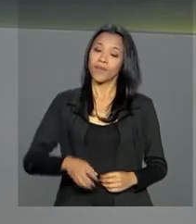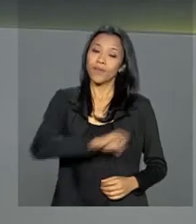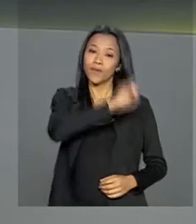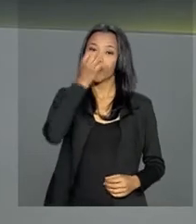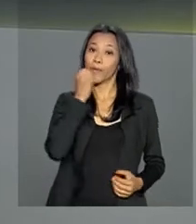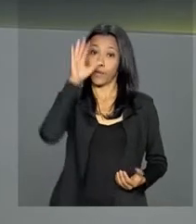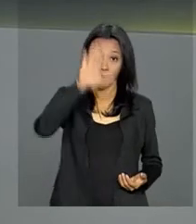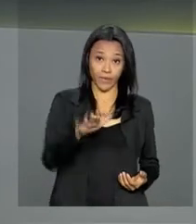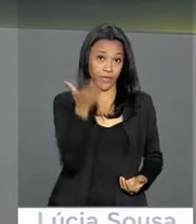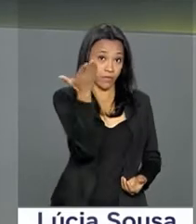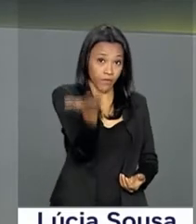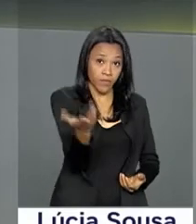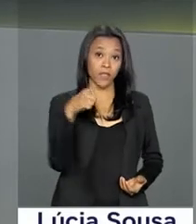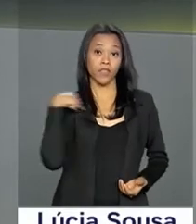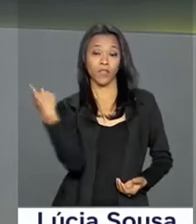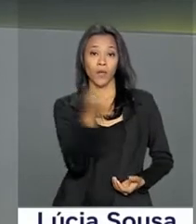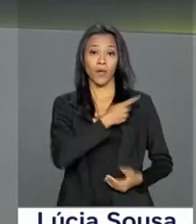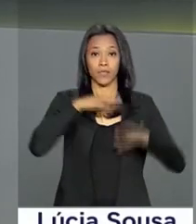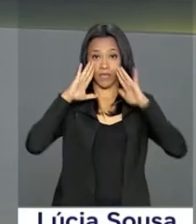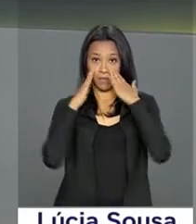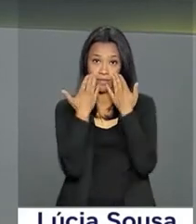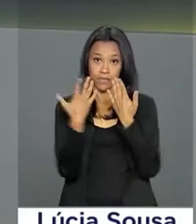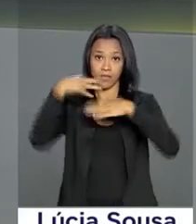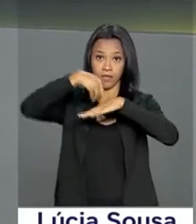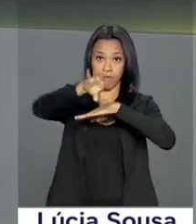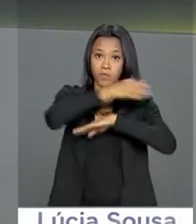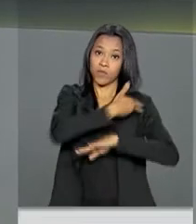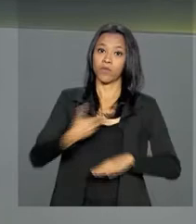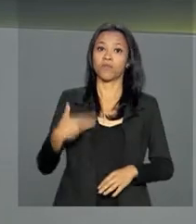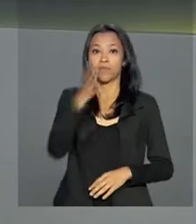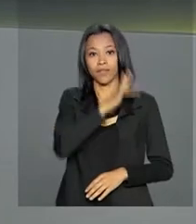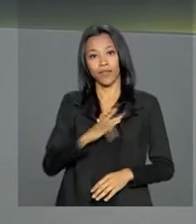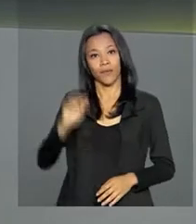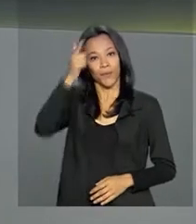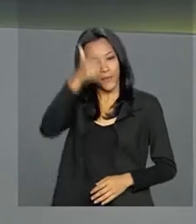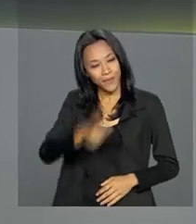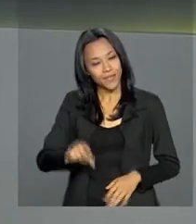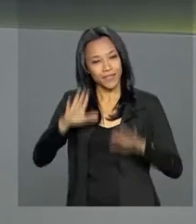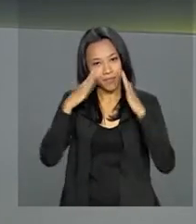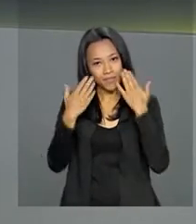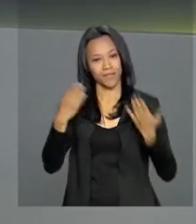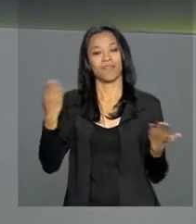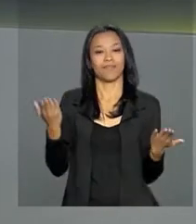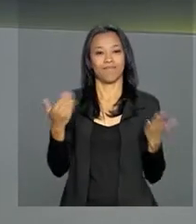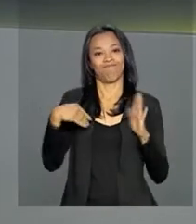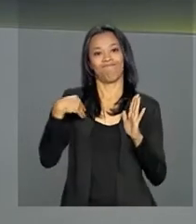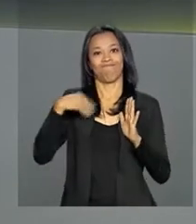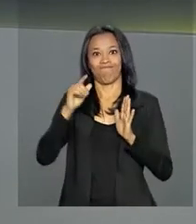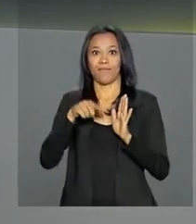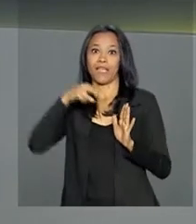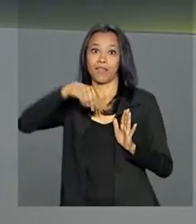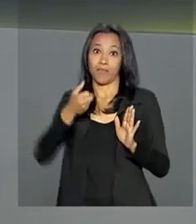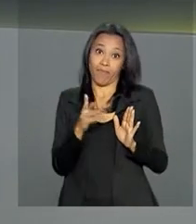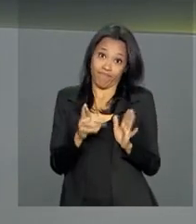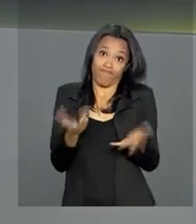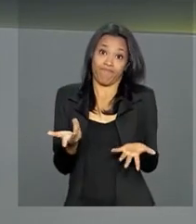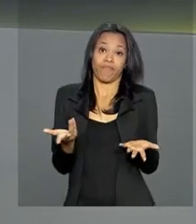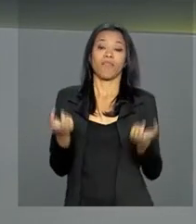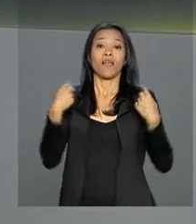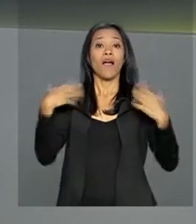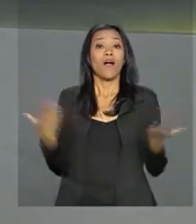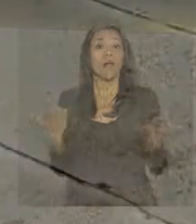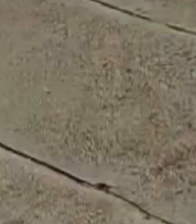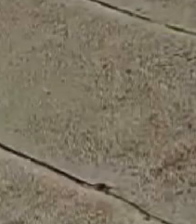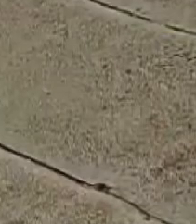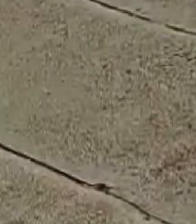Olá, boa tarde para você. Estamos no ar com as notícias do governo federal em mais uma edição do Repórter NBR. A gente começa com imagens ao